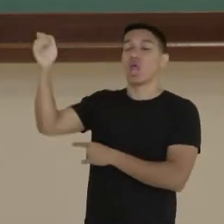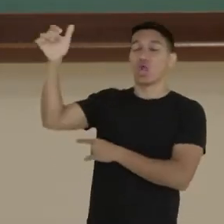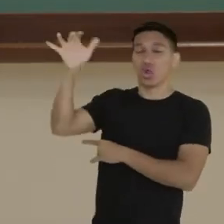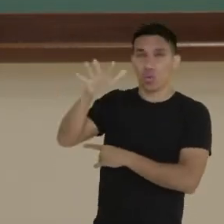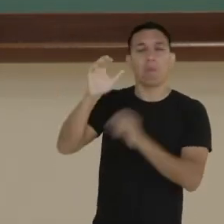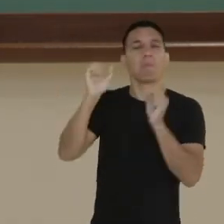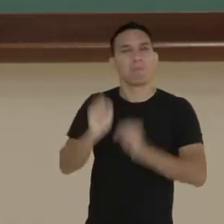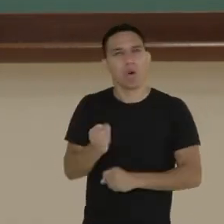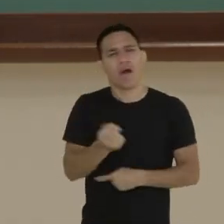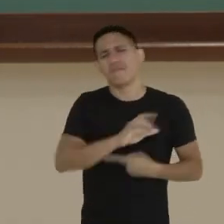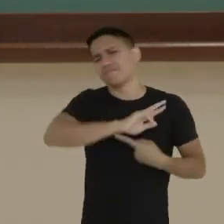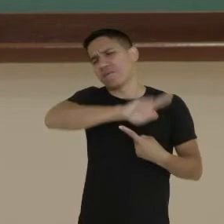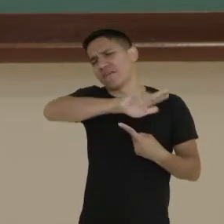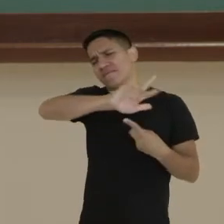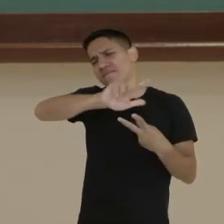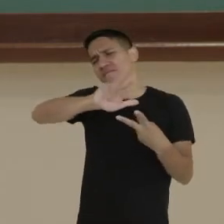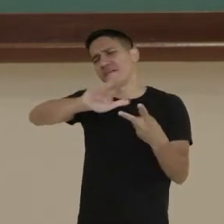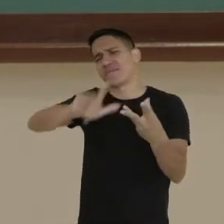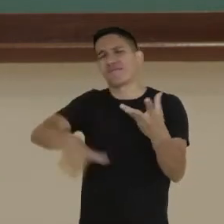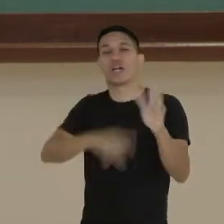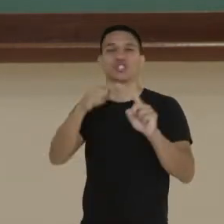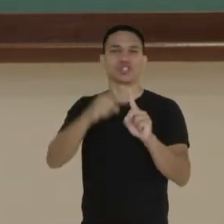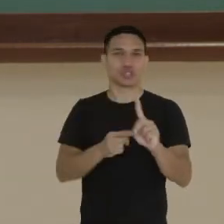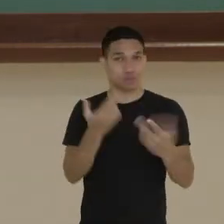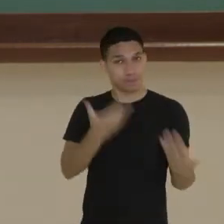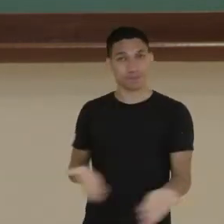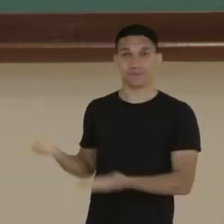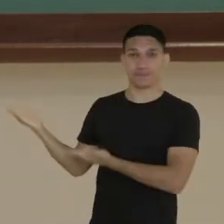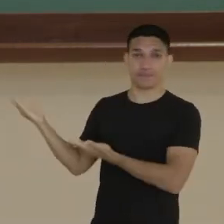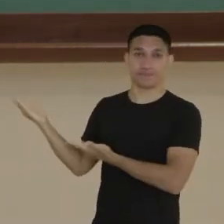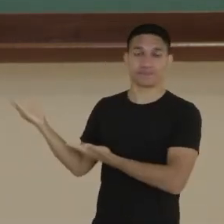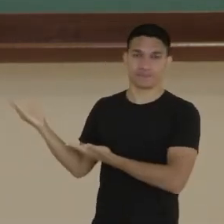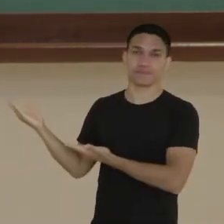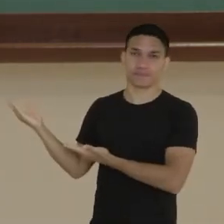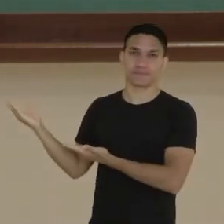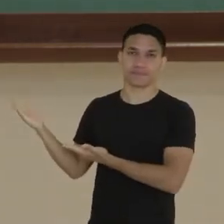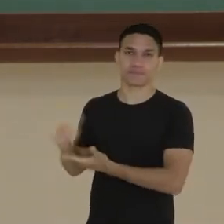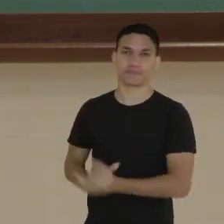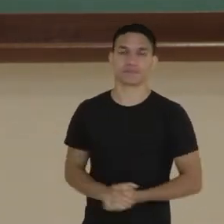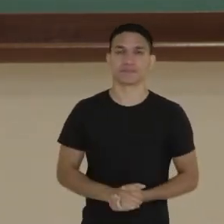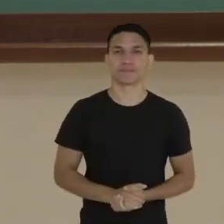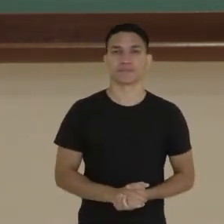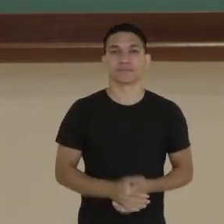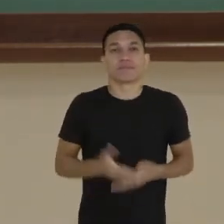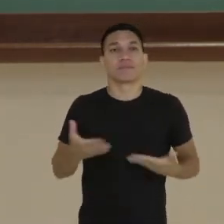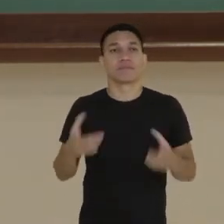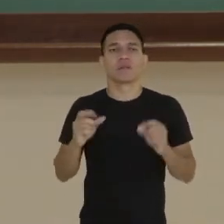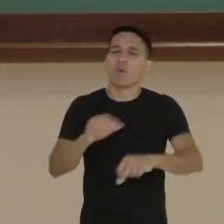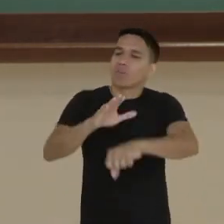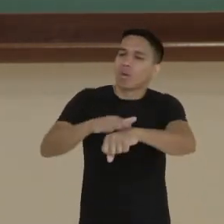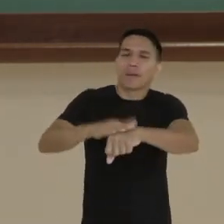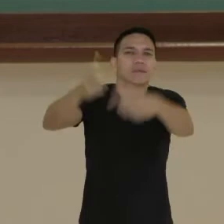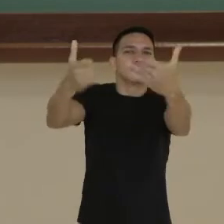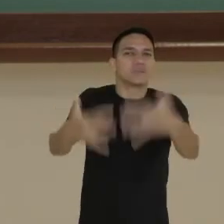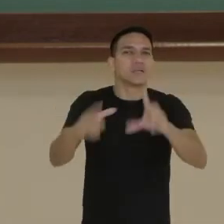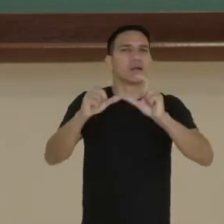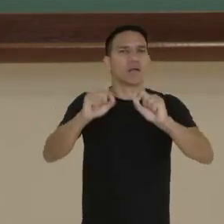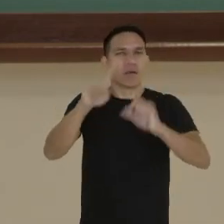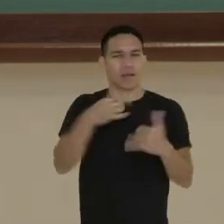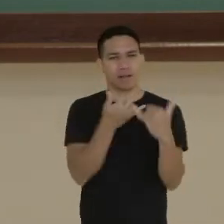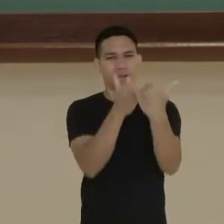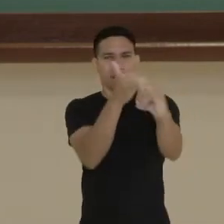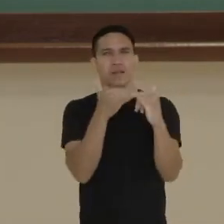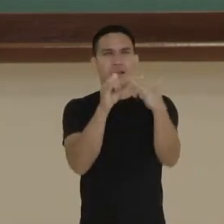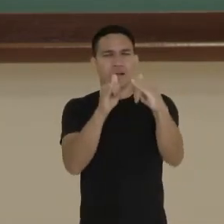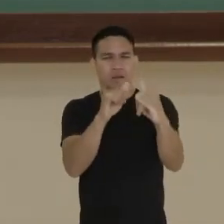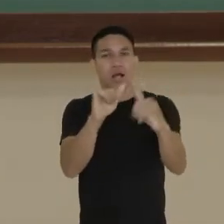apresentar de vários tipos, certo? Como está representado aqui. Bem, quando a gente fala em energia, é